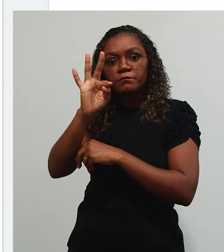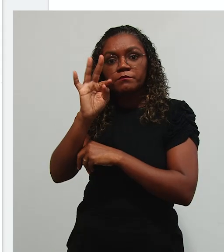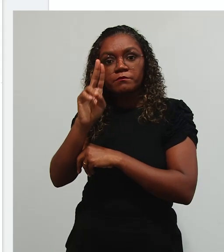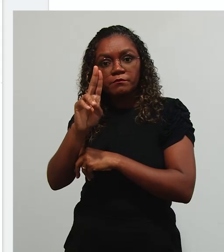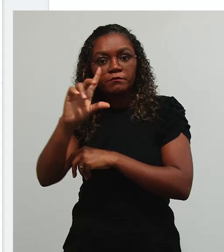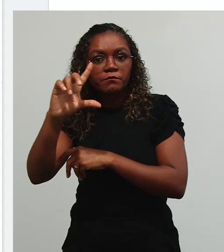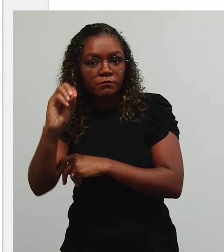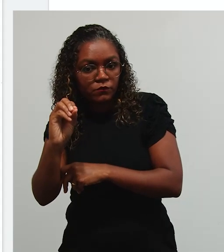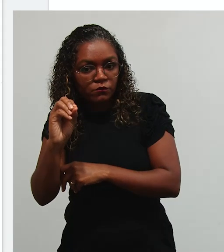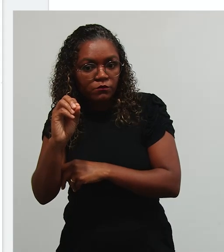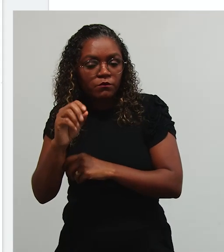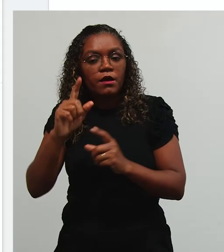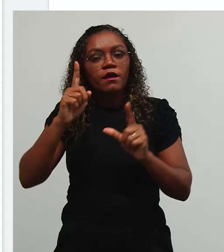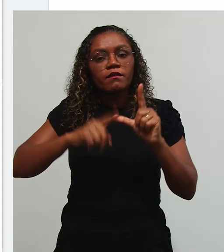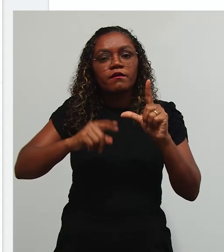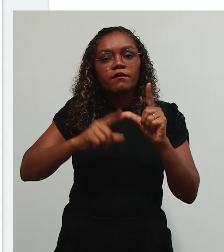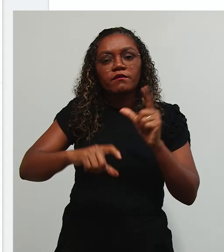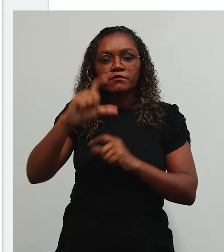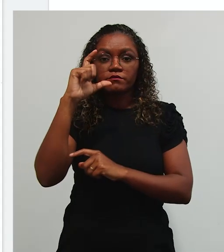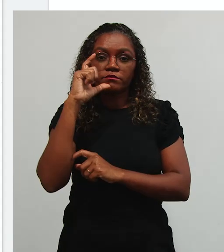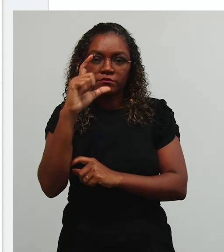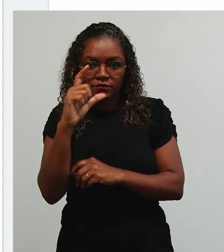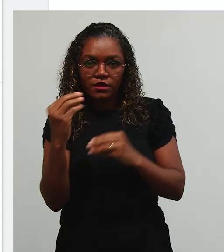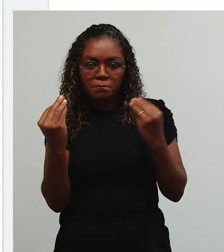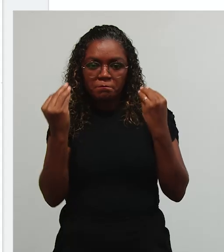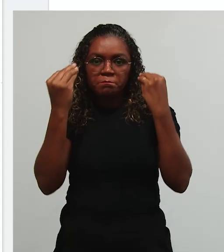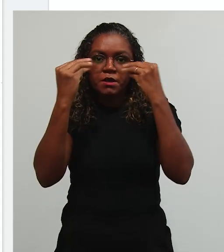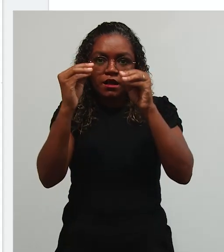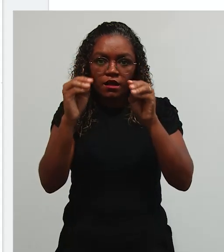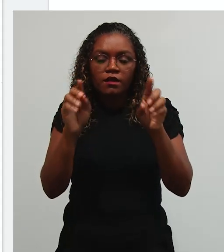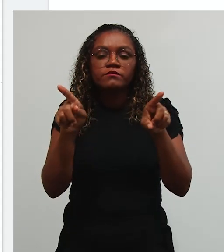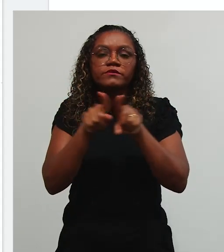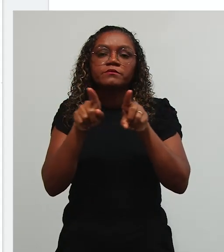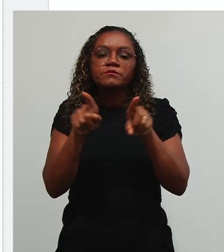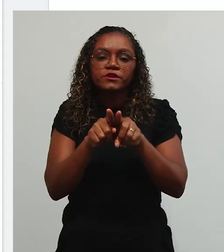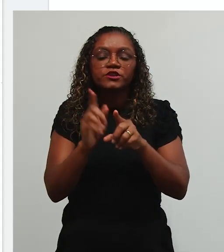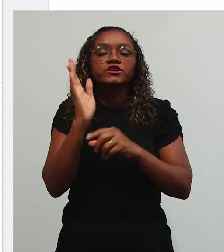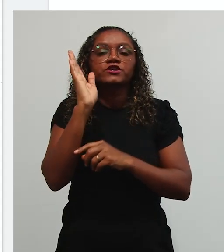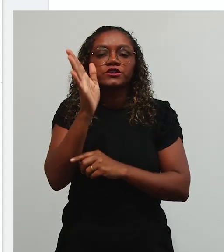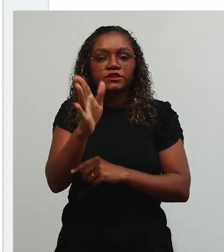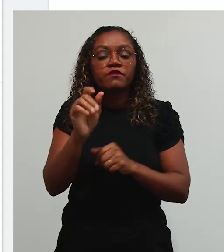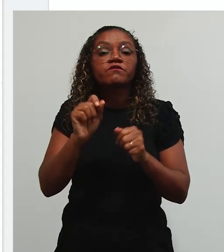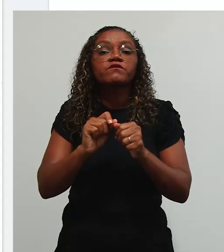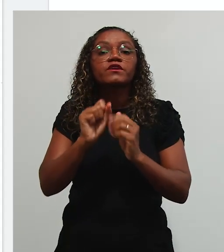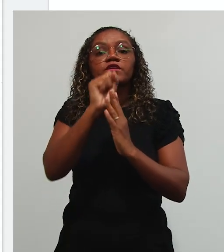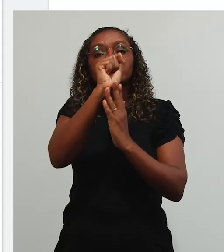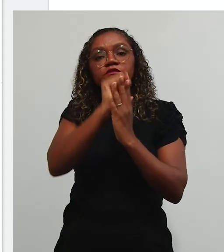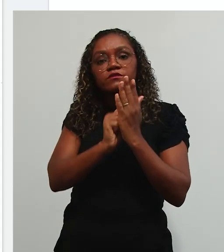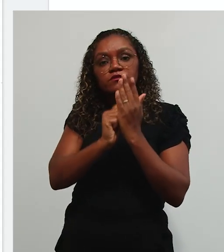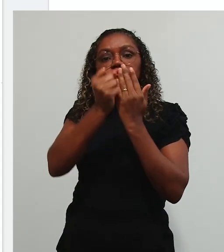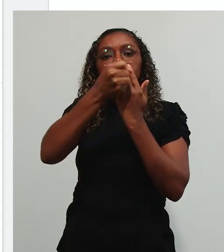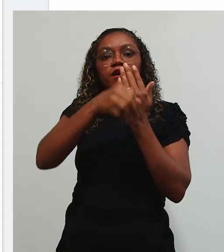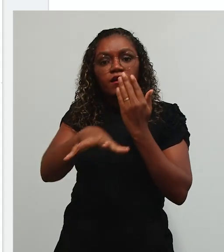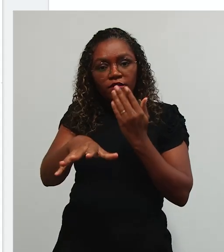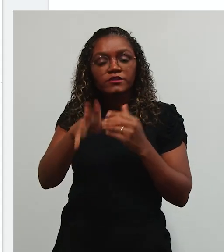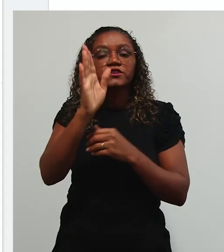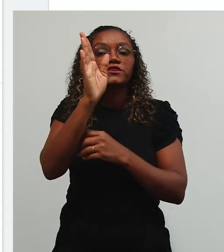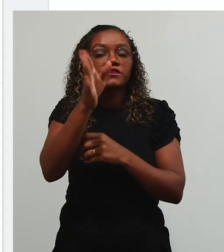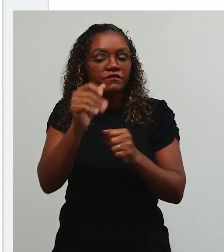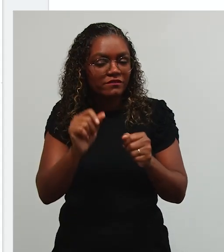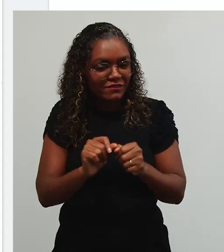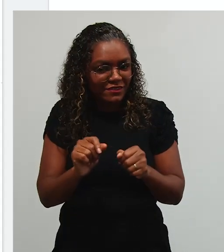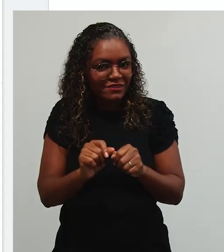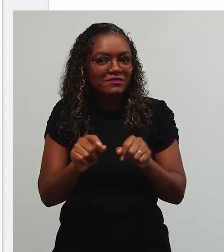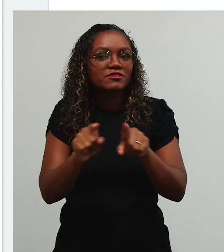centralizado, já colocamos a identificação e já fizemos o sumário aqui no seu canto, na sua lateral direita, com